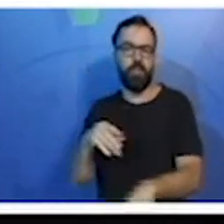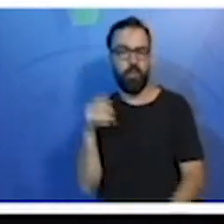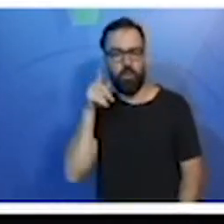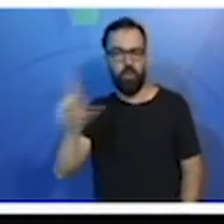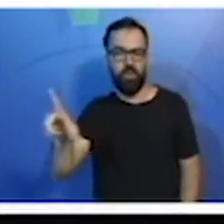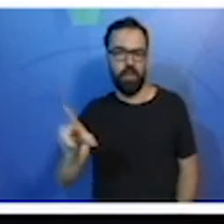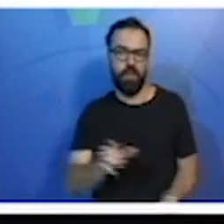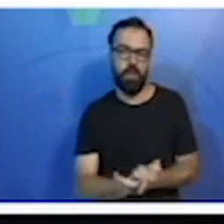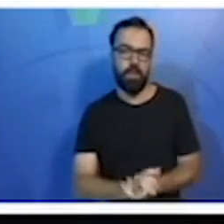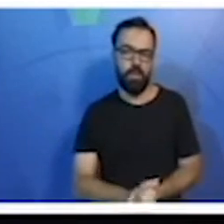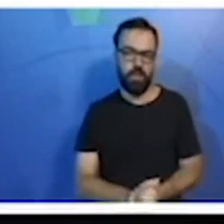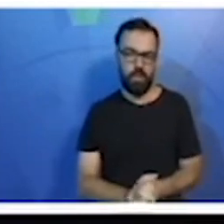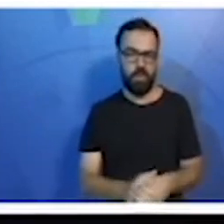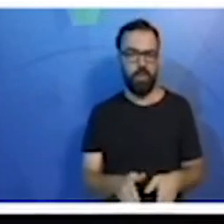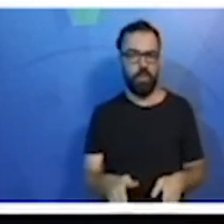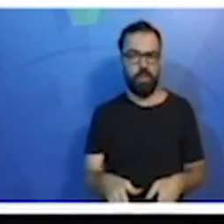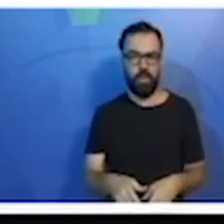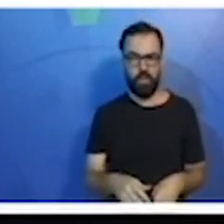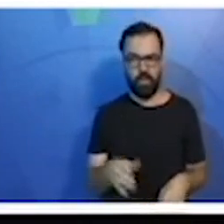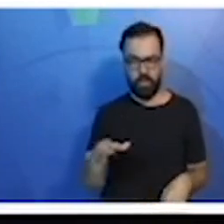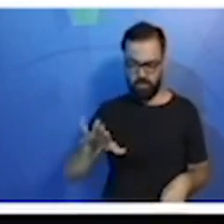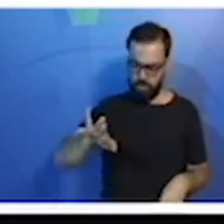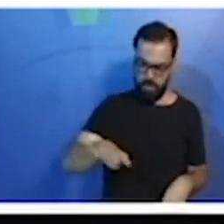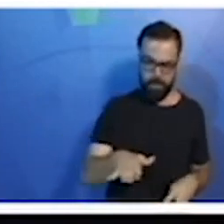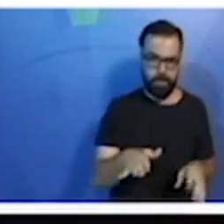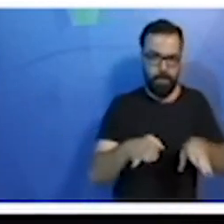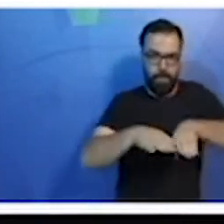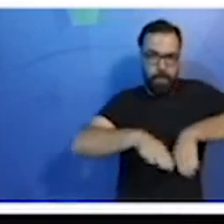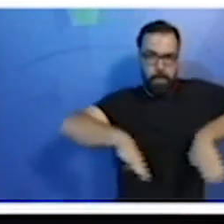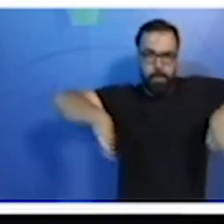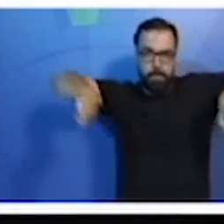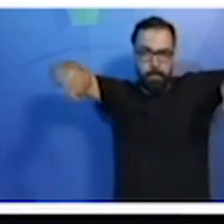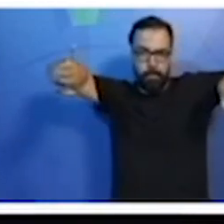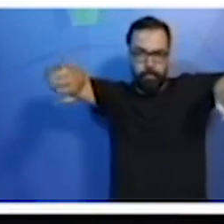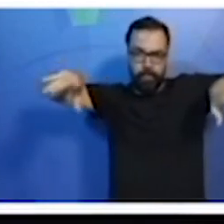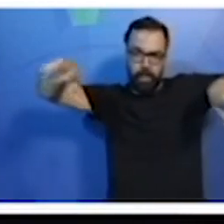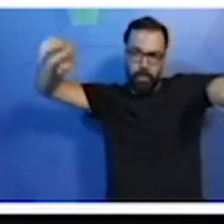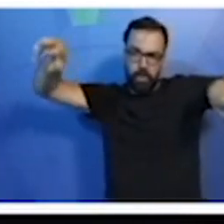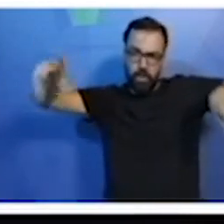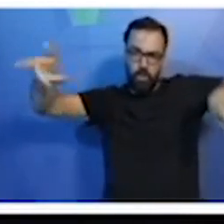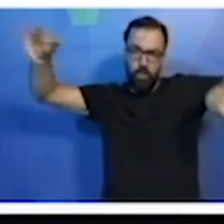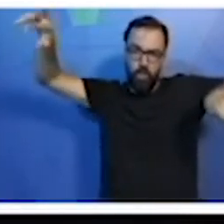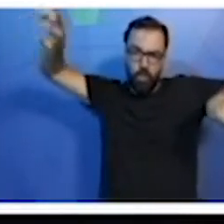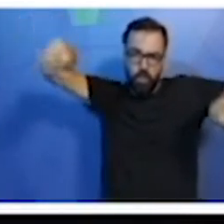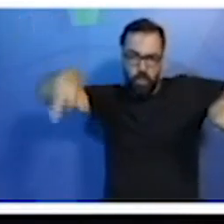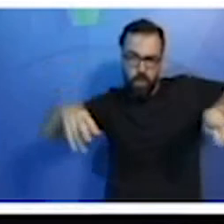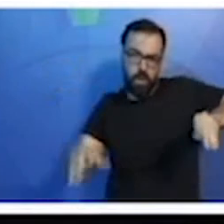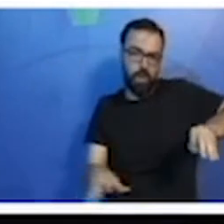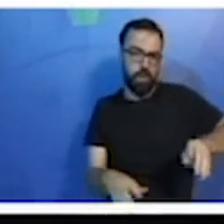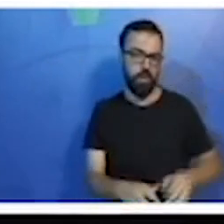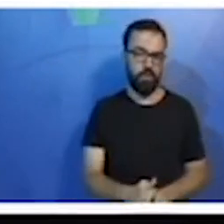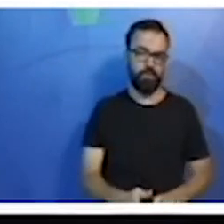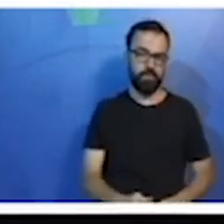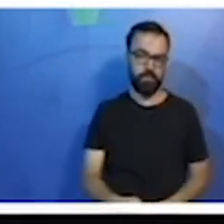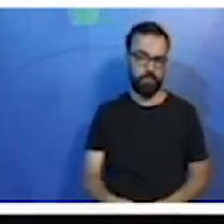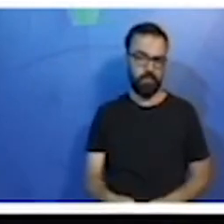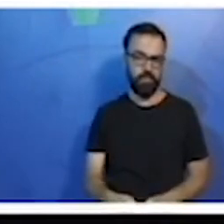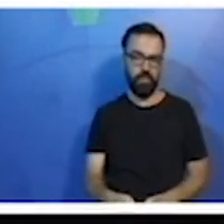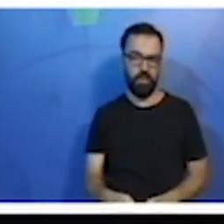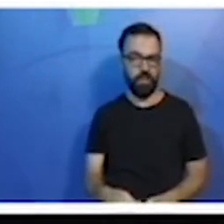que vão desde a rua até half-pipes que são aquelas meia Luas né Aonde eles fazem os alvos né os meios